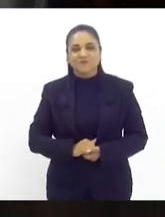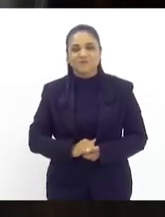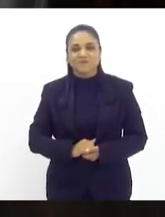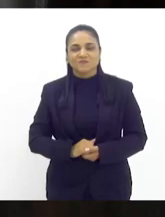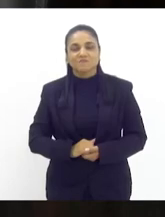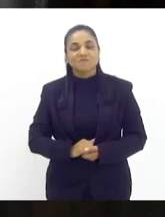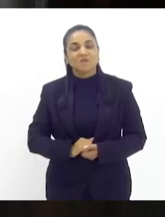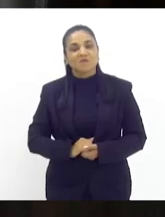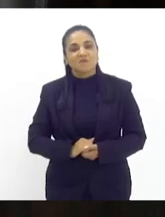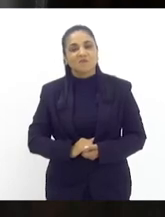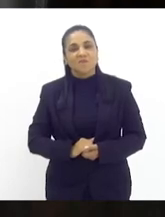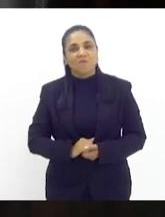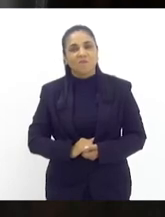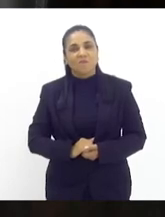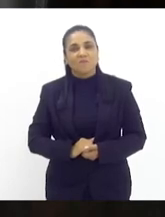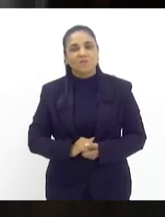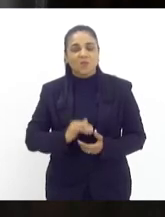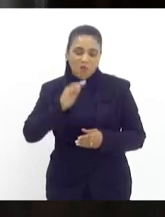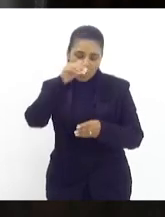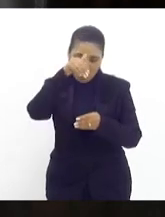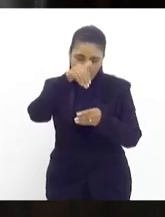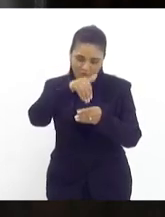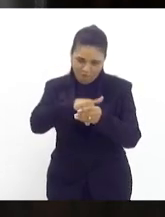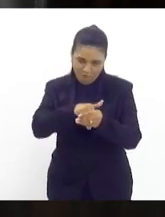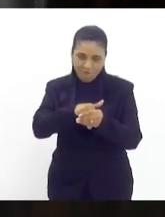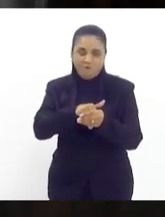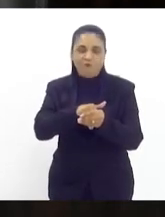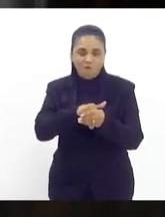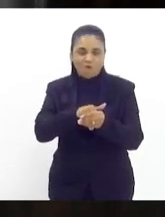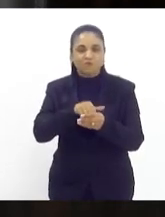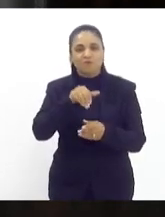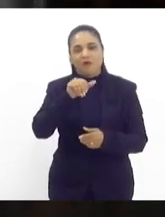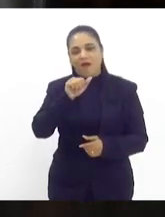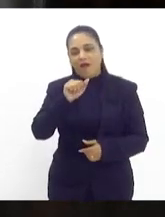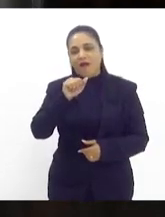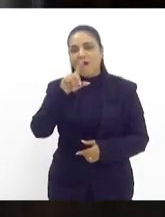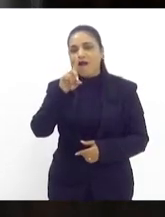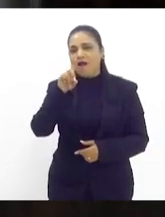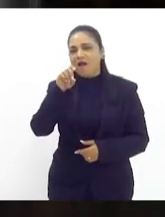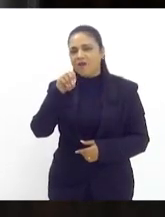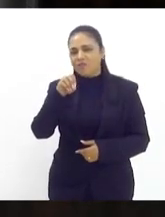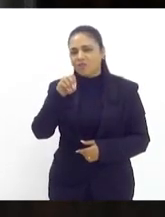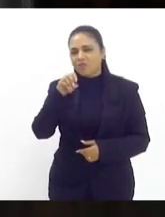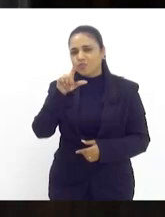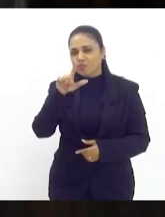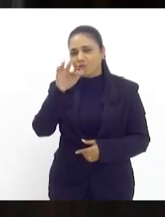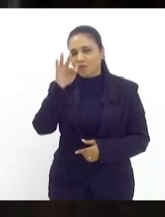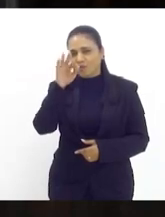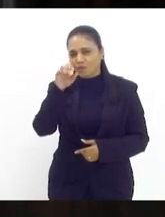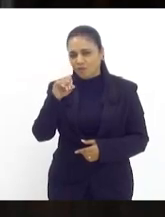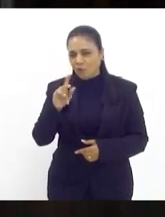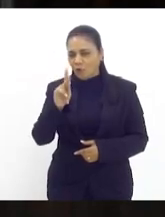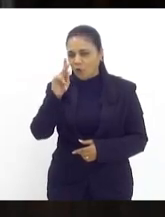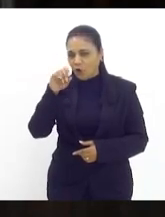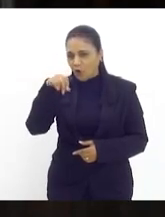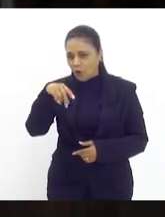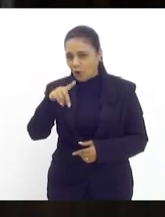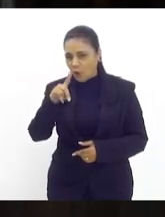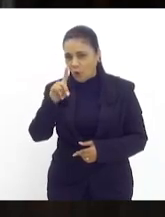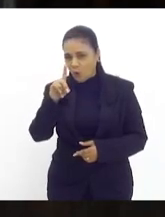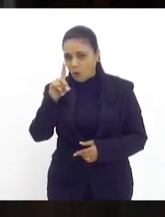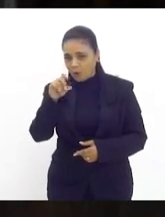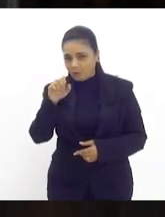Votando no Adolfo Conde, que é um amigo conhecido de muitas e longas datas.